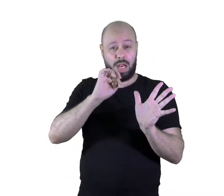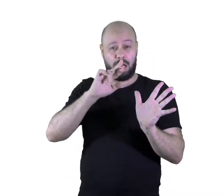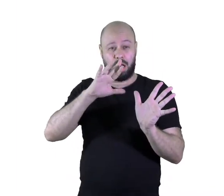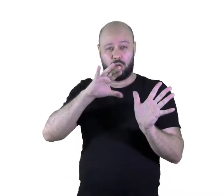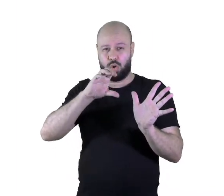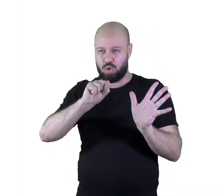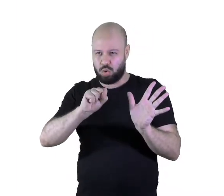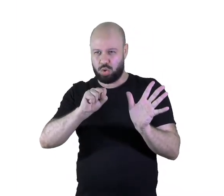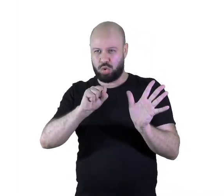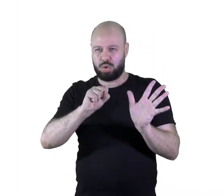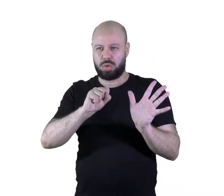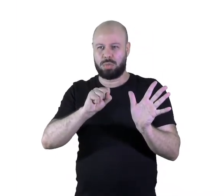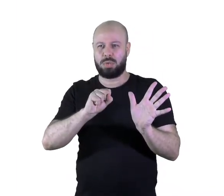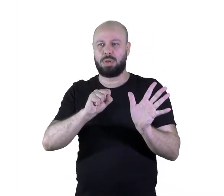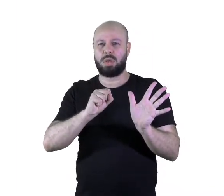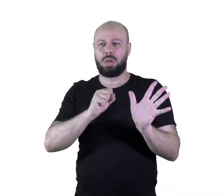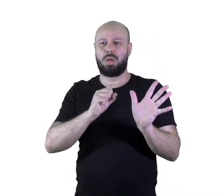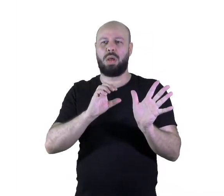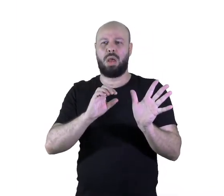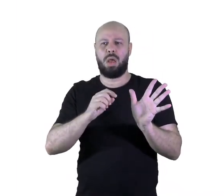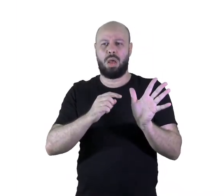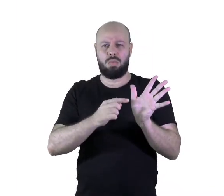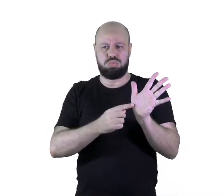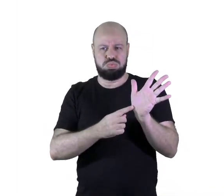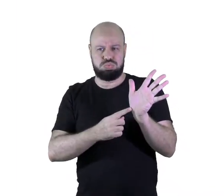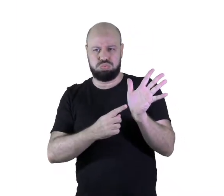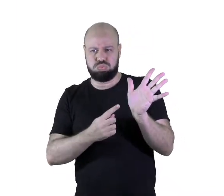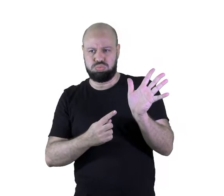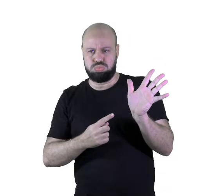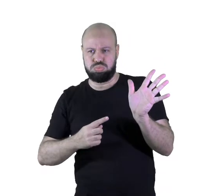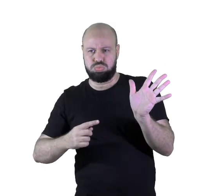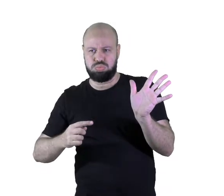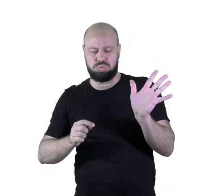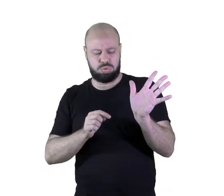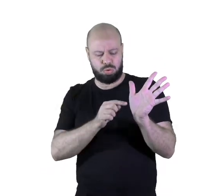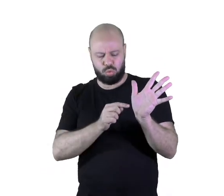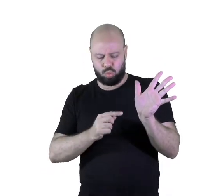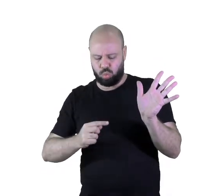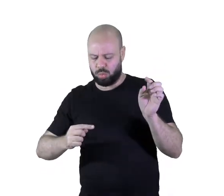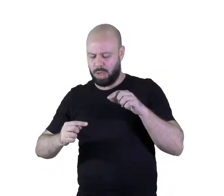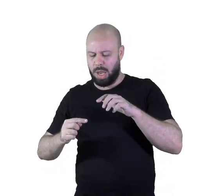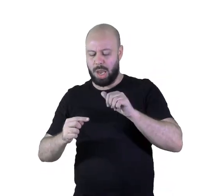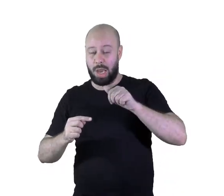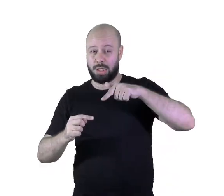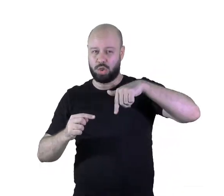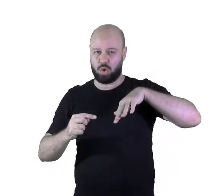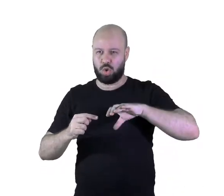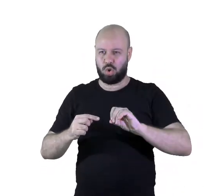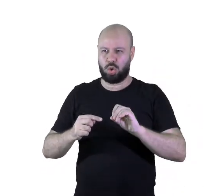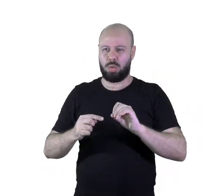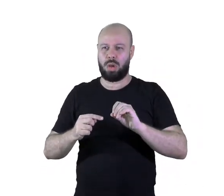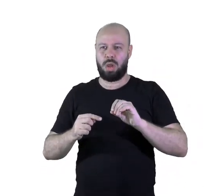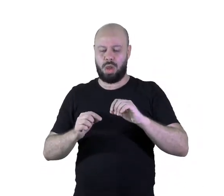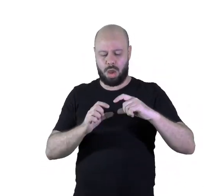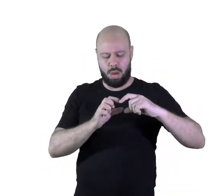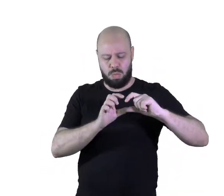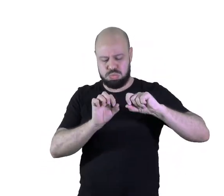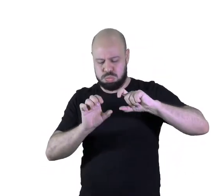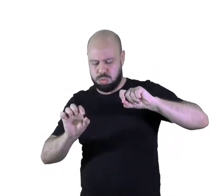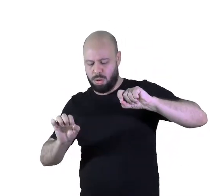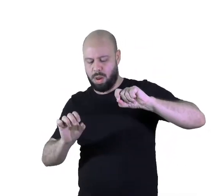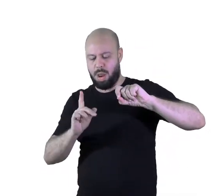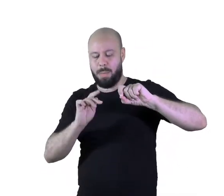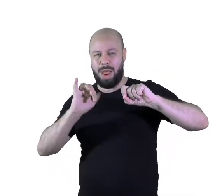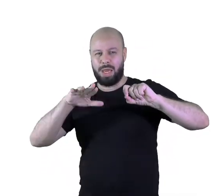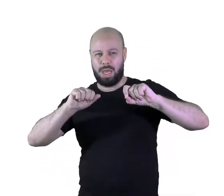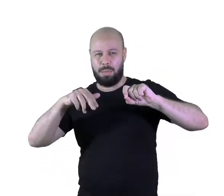dendritos, tá? E nós temos o axônio e ali a bainha de mielina. Então o que são dendritos? Pequenos filamentos que recebem